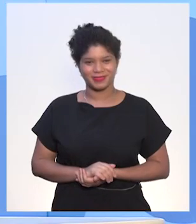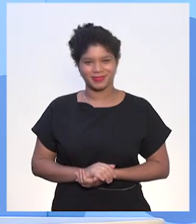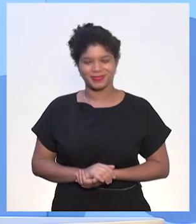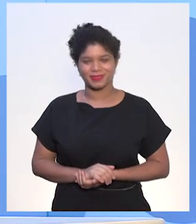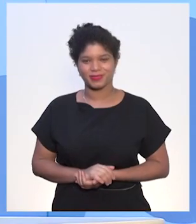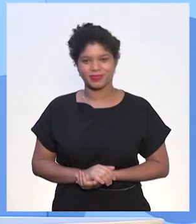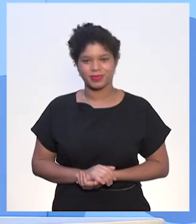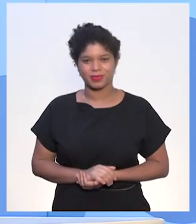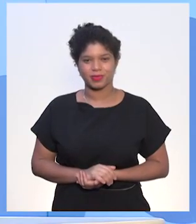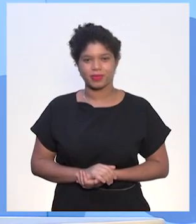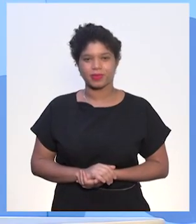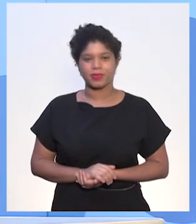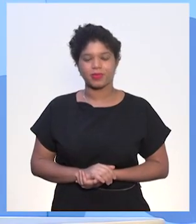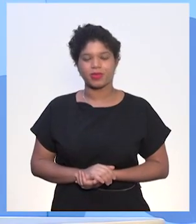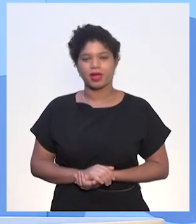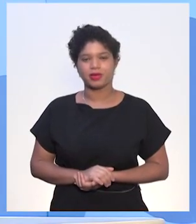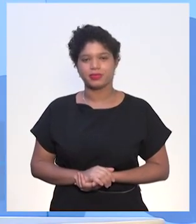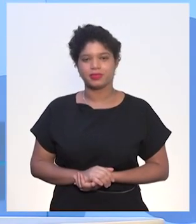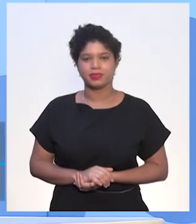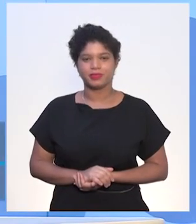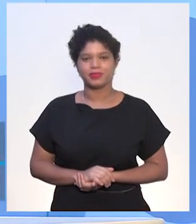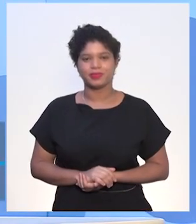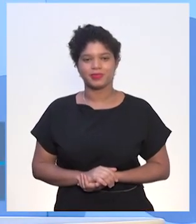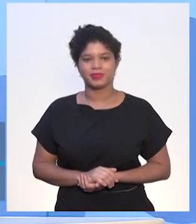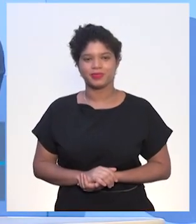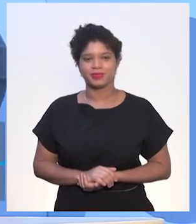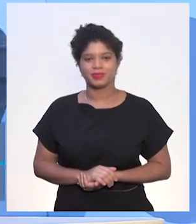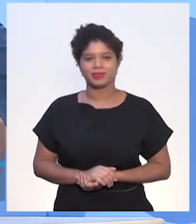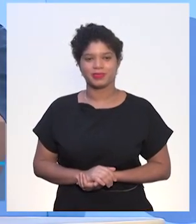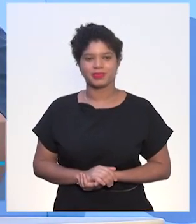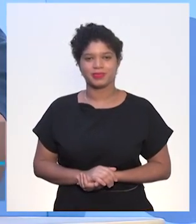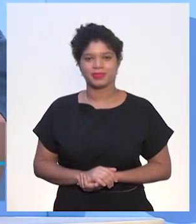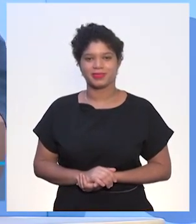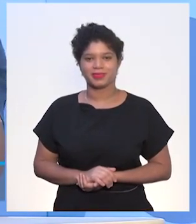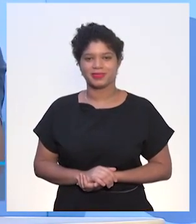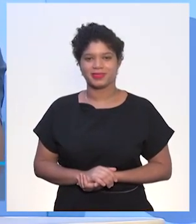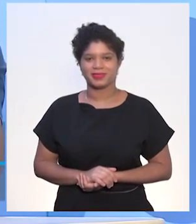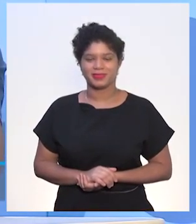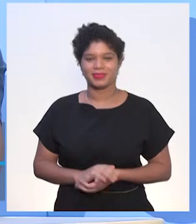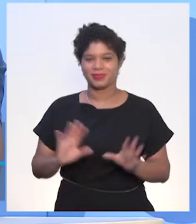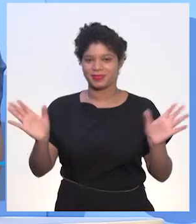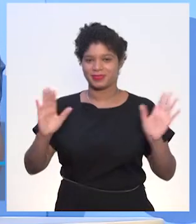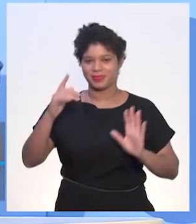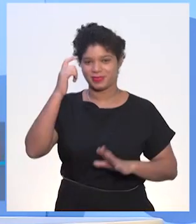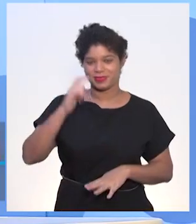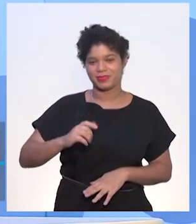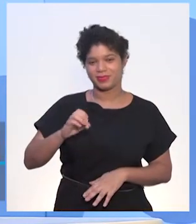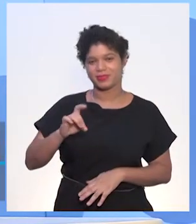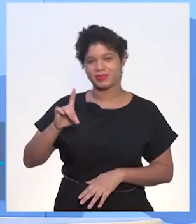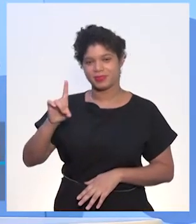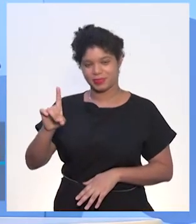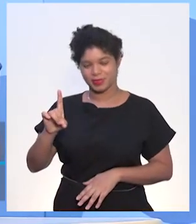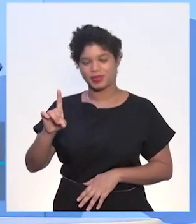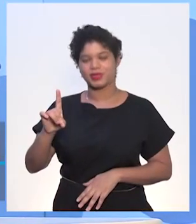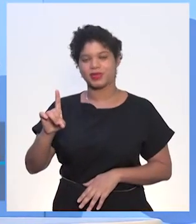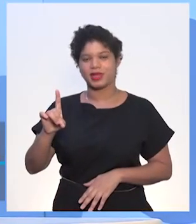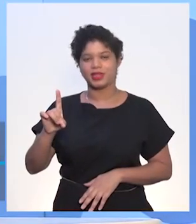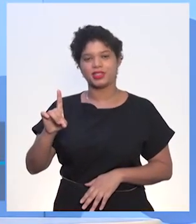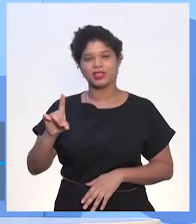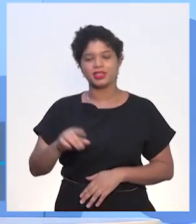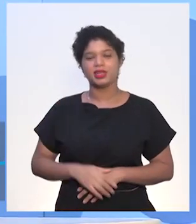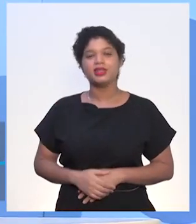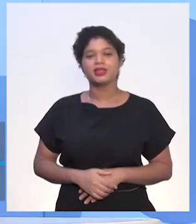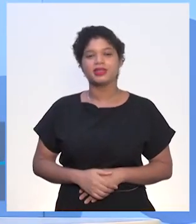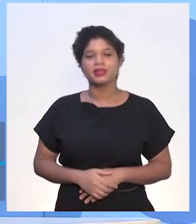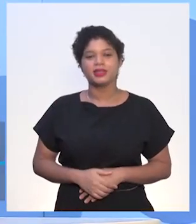everybody. Hello, sophomores and teachers. I'm Ed. Eu sou aluno do segundo ano e professor. Sou Ed. I'll be the moderator in the class today. Serei o moderador na